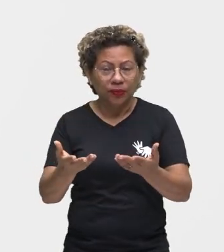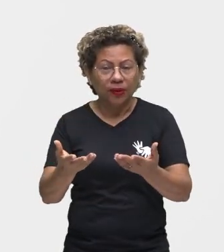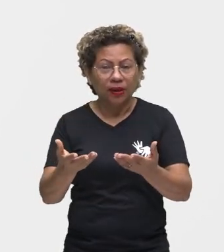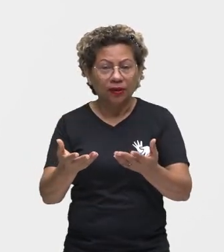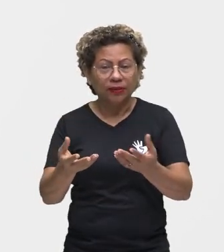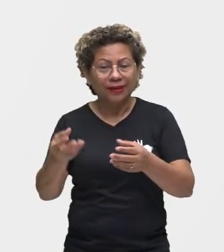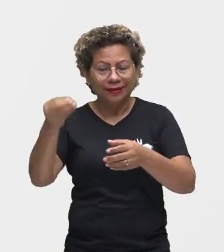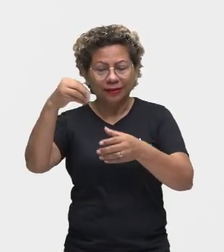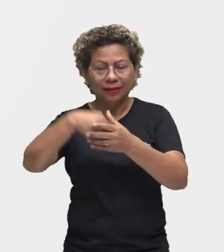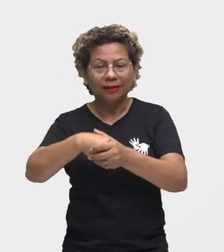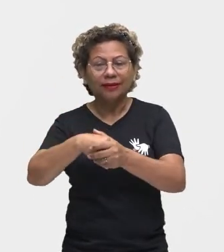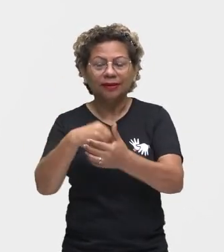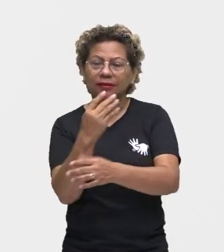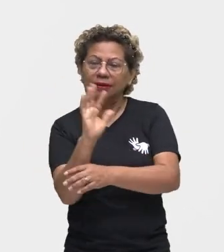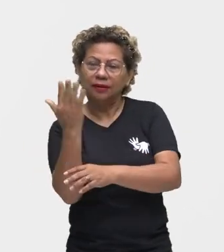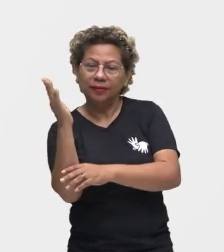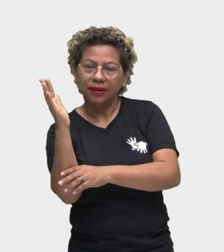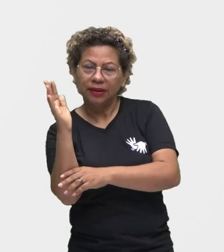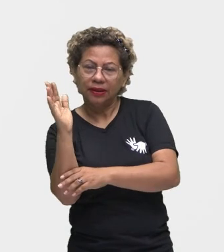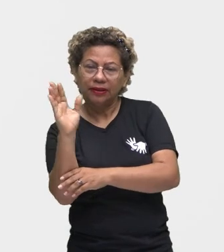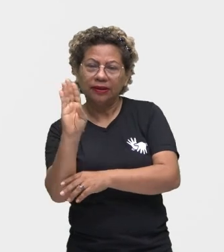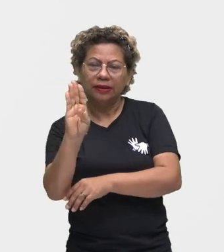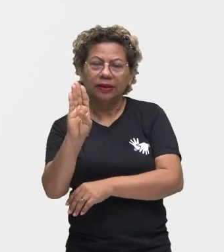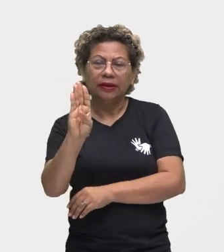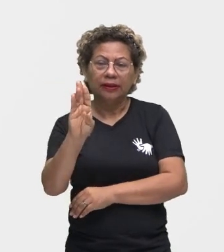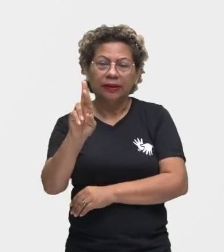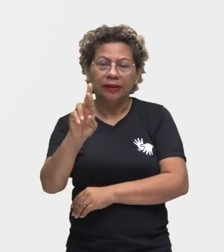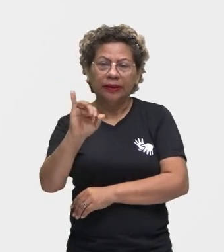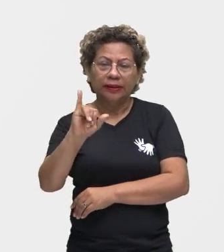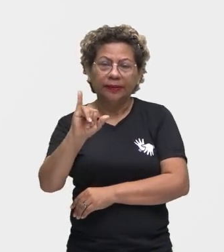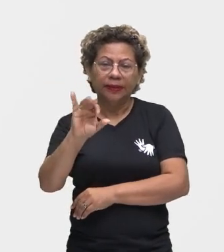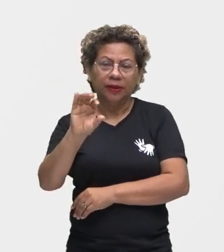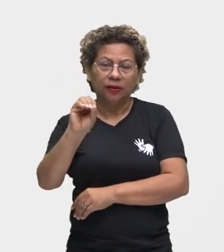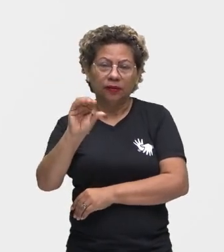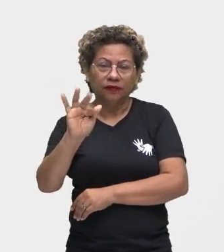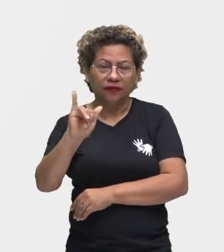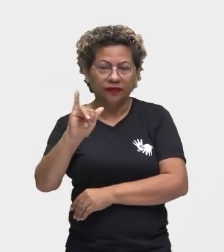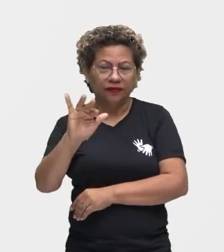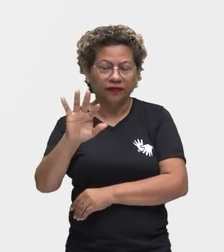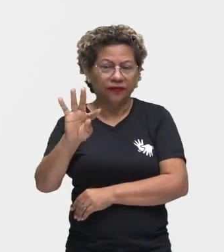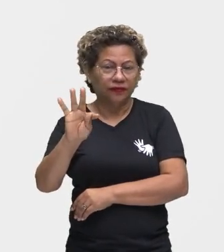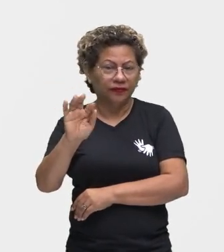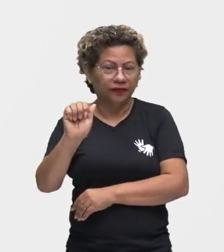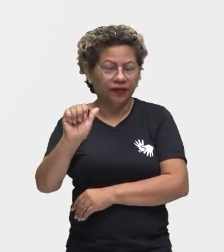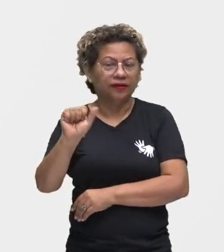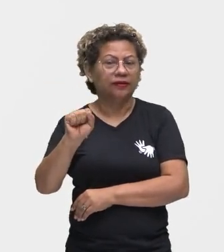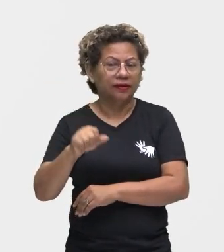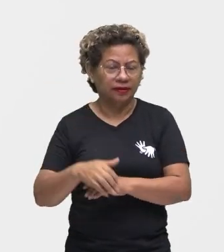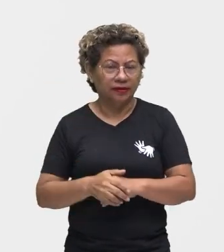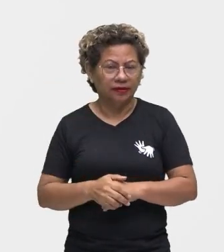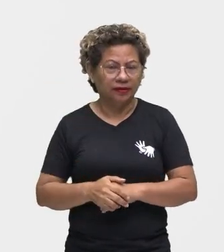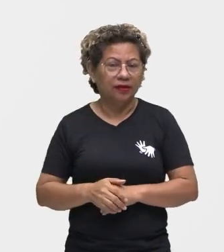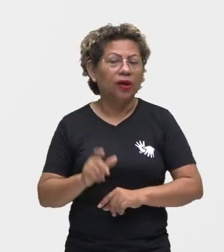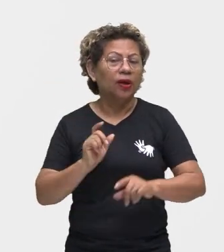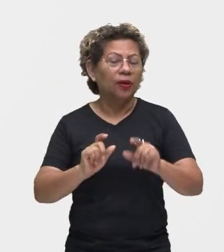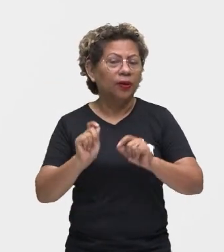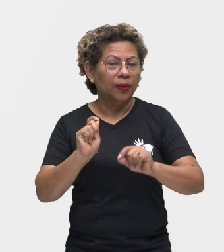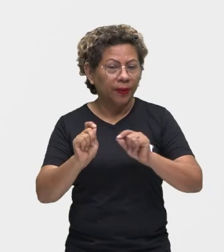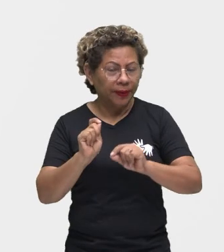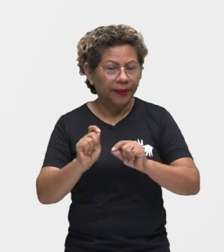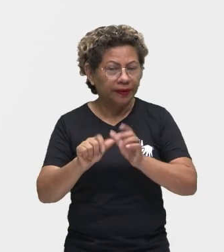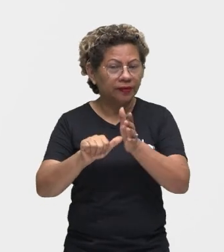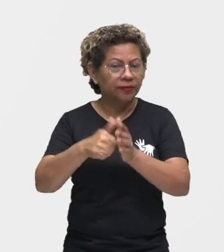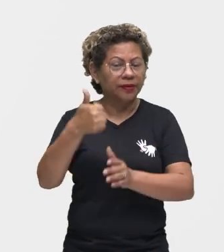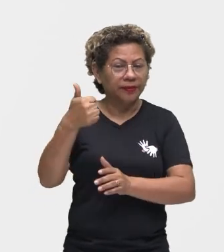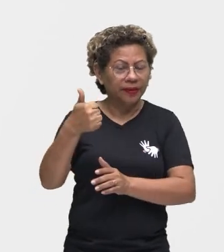isso aí era o início, né? O que ia nascer do filóide? As primeiras folhas, os primeiros caules, as primeiras